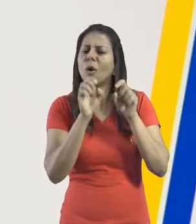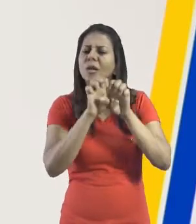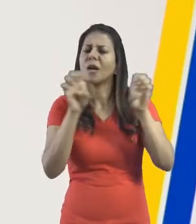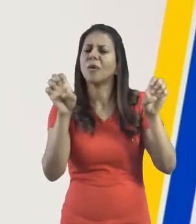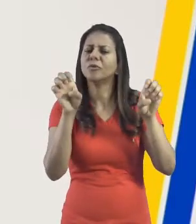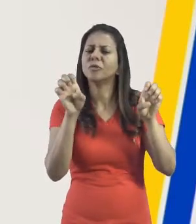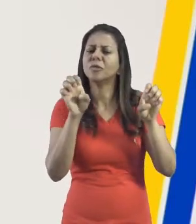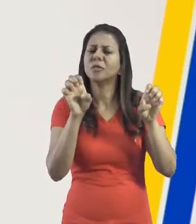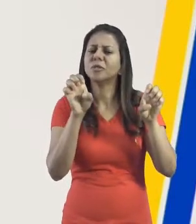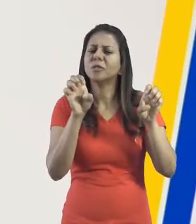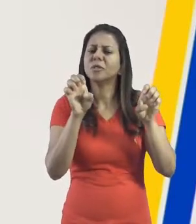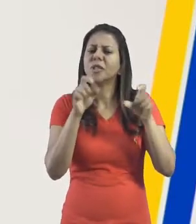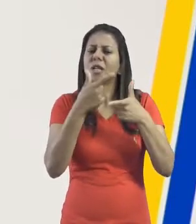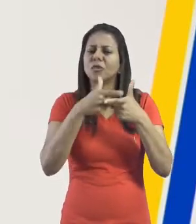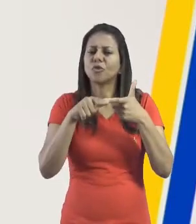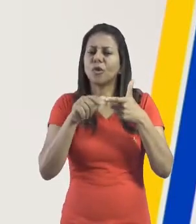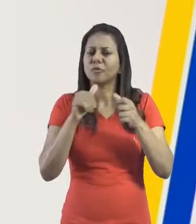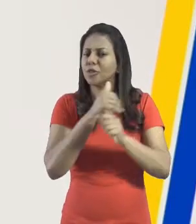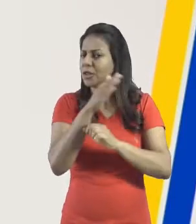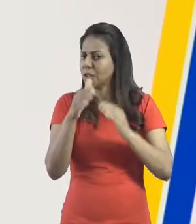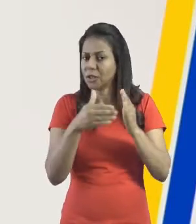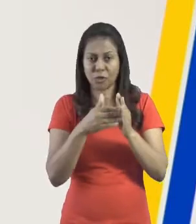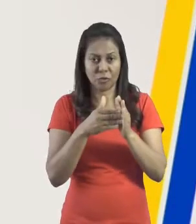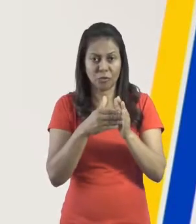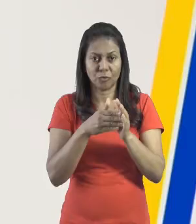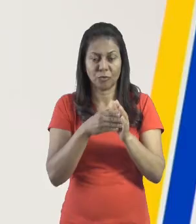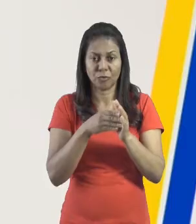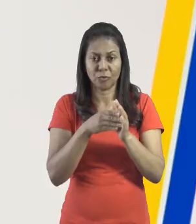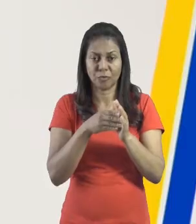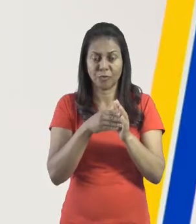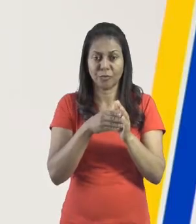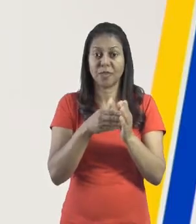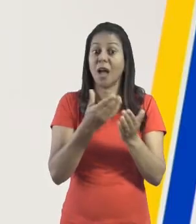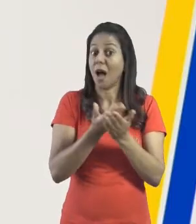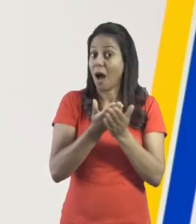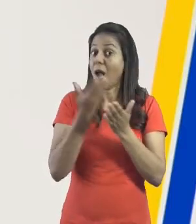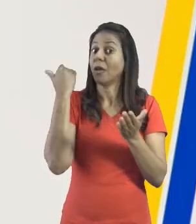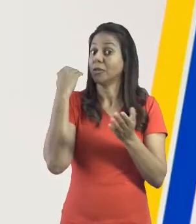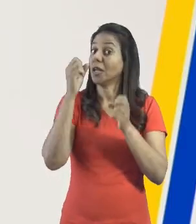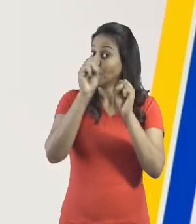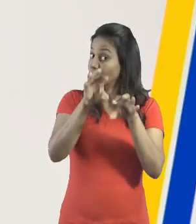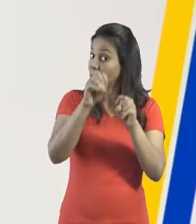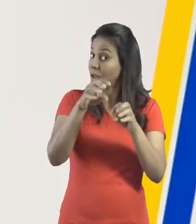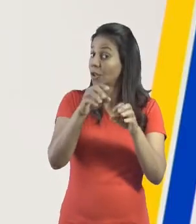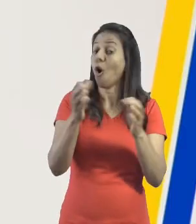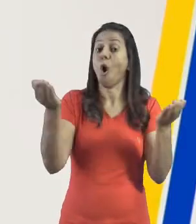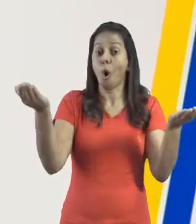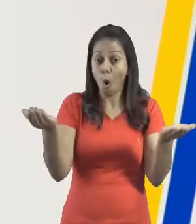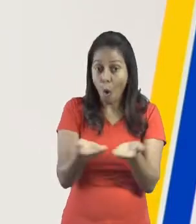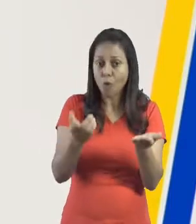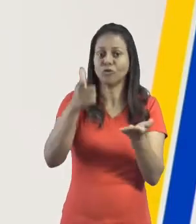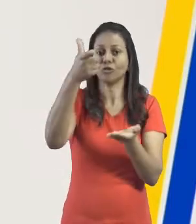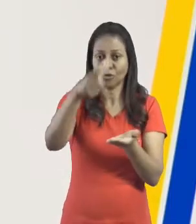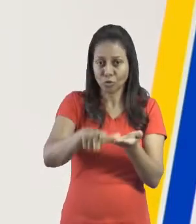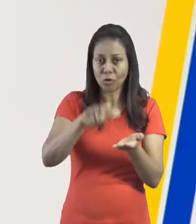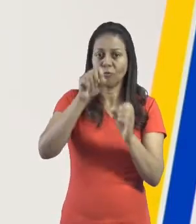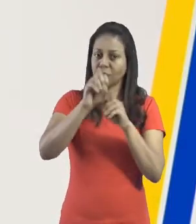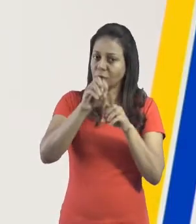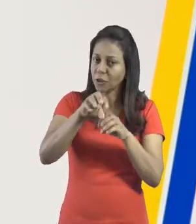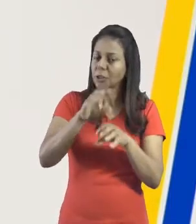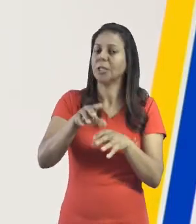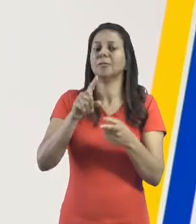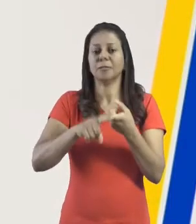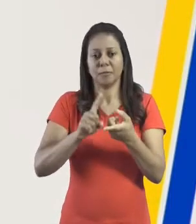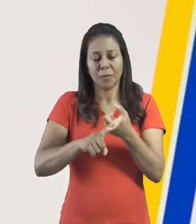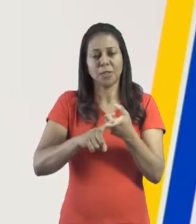e seus coeficientes. É claro, vimos isso na aula anterior, mas precisamos, né, estar por dentro, quando nós